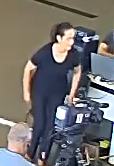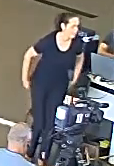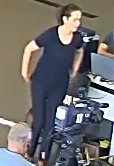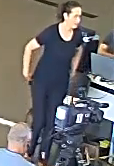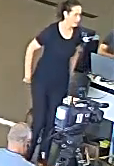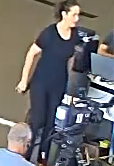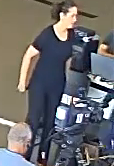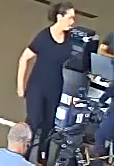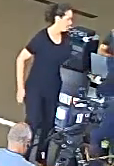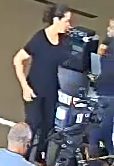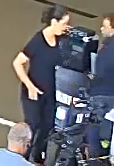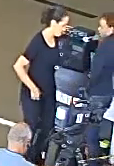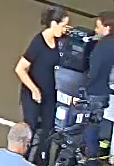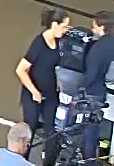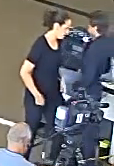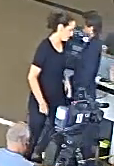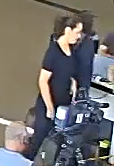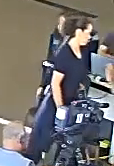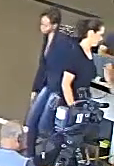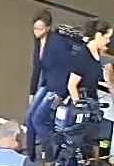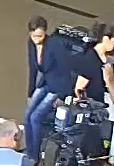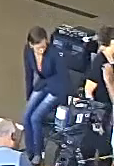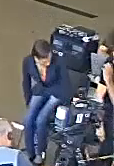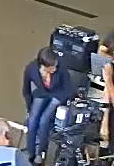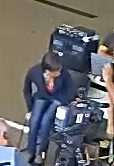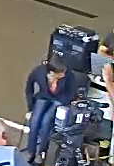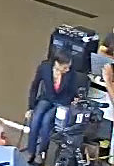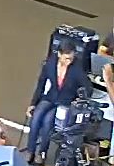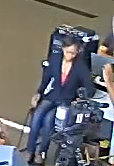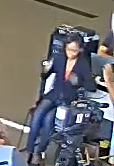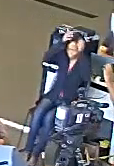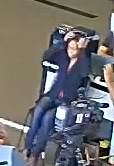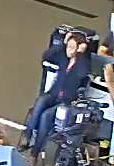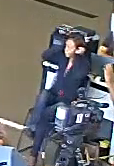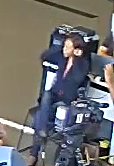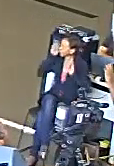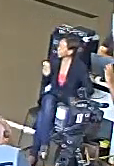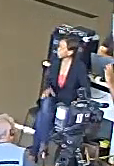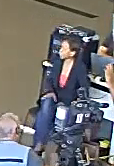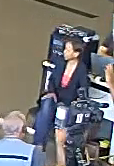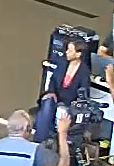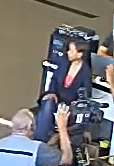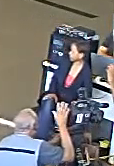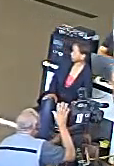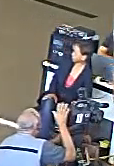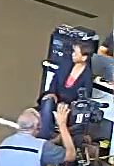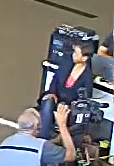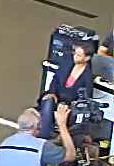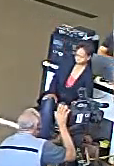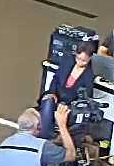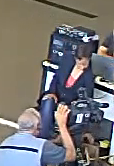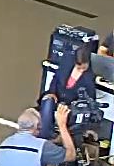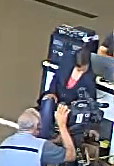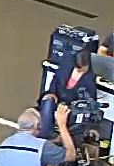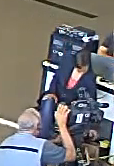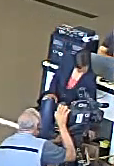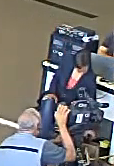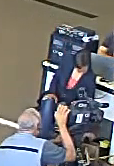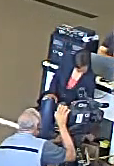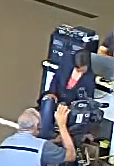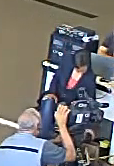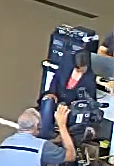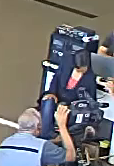dia estava na sala de aula no outro dia saiu de moto e teve um acidente nós temos aqui um indivíduo que saiu